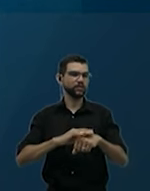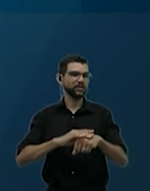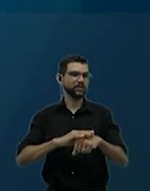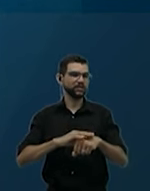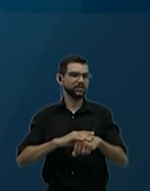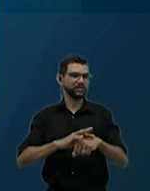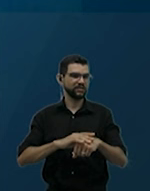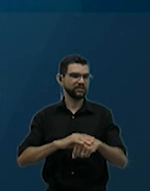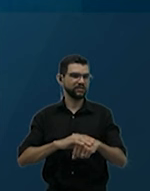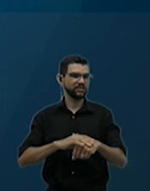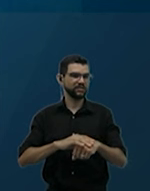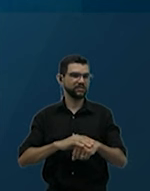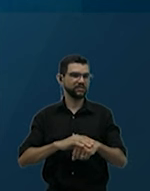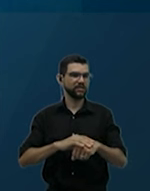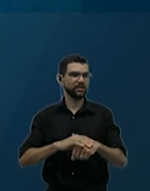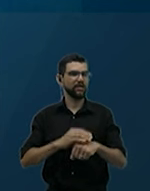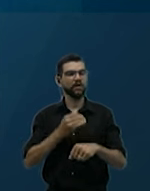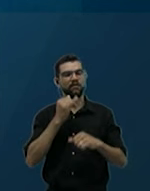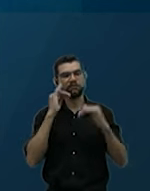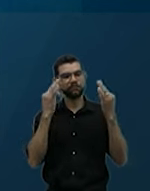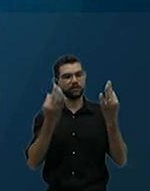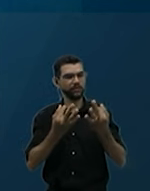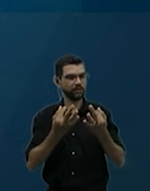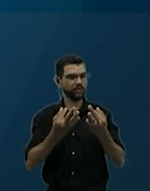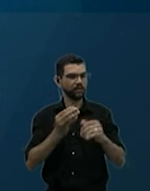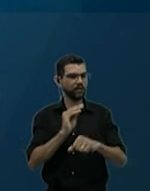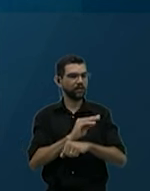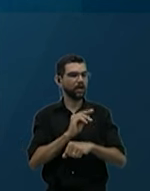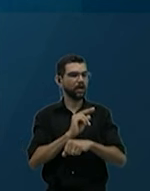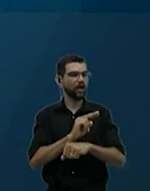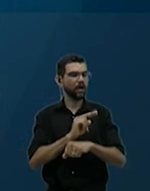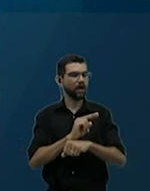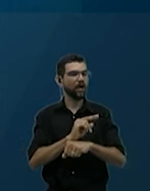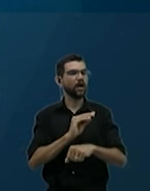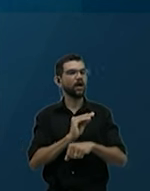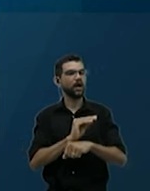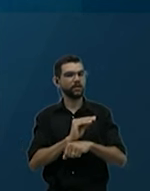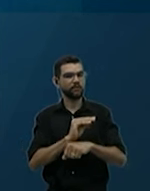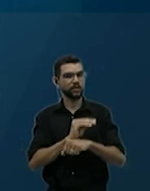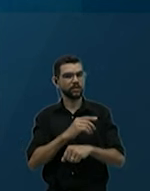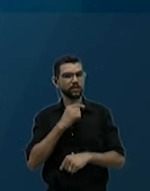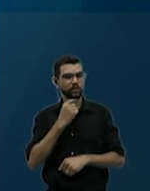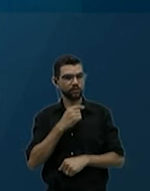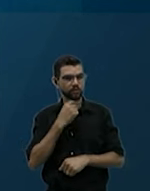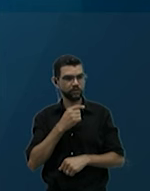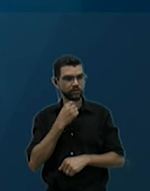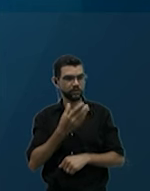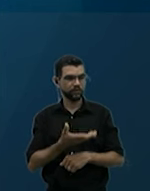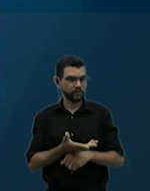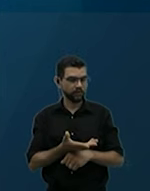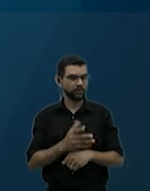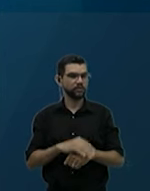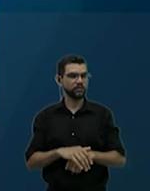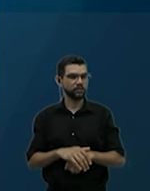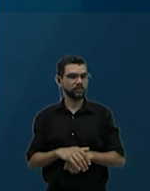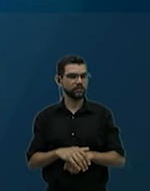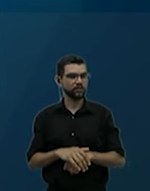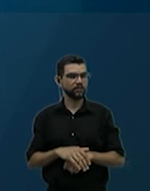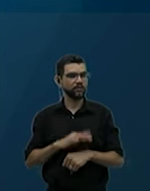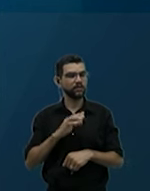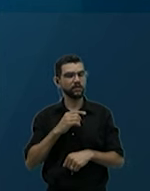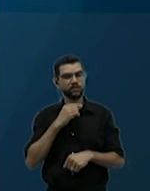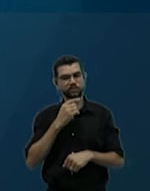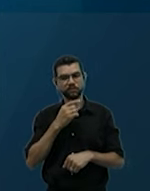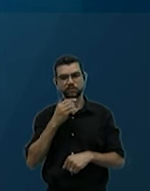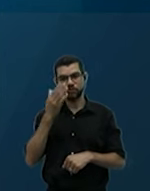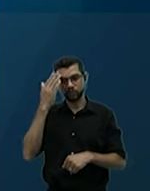INSS. E, a partir disso, o seu périplo começa. Então, diante desse momento em que